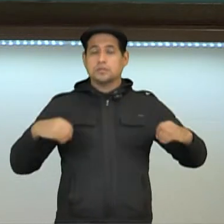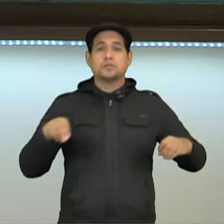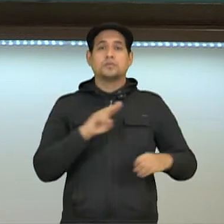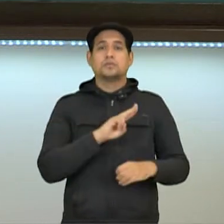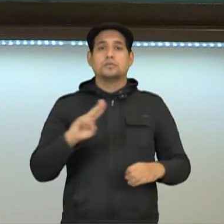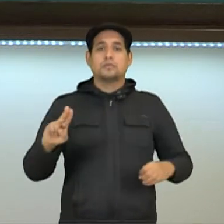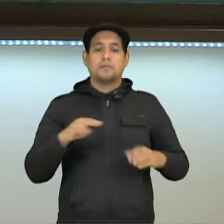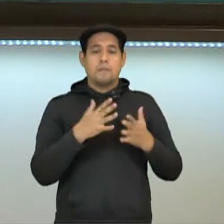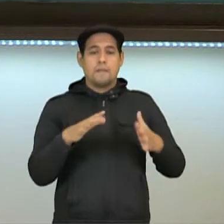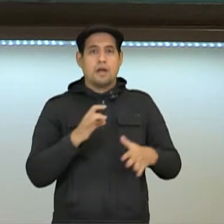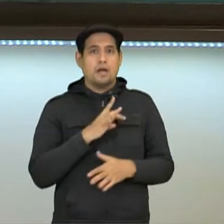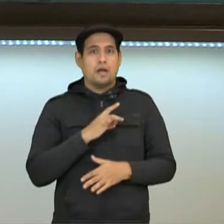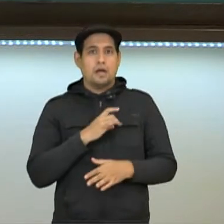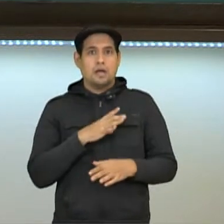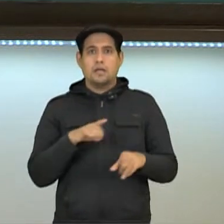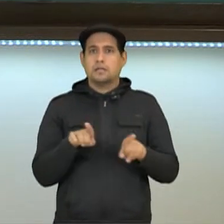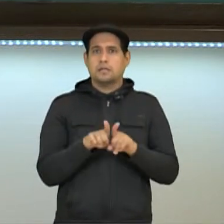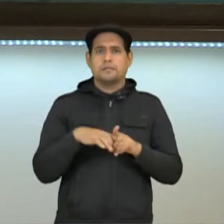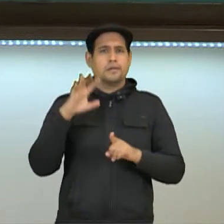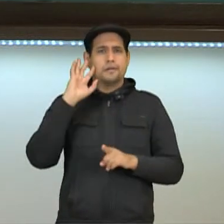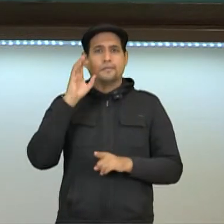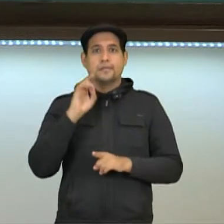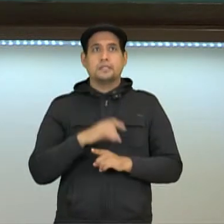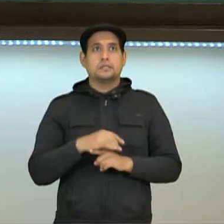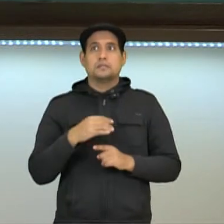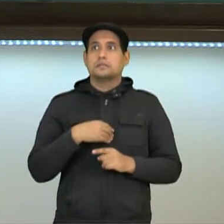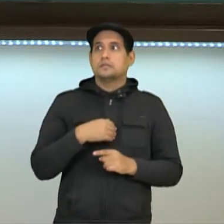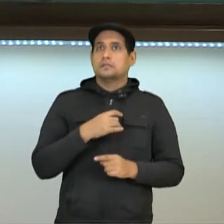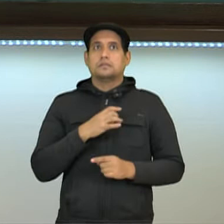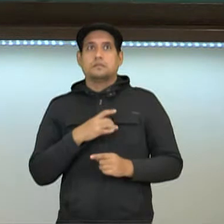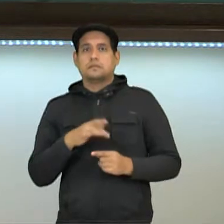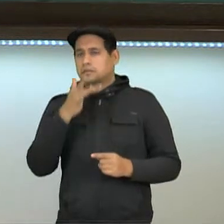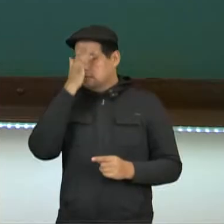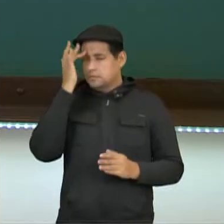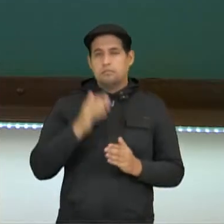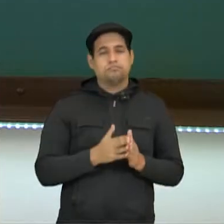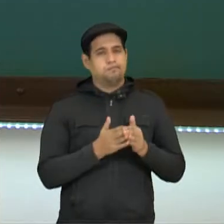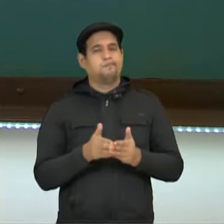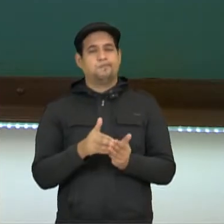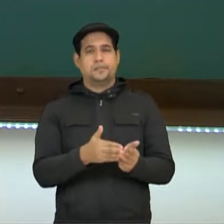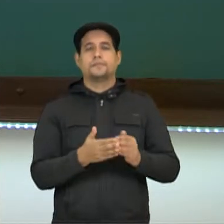Mar Tenebroso e causava tanto assombro aos navegadores, né?